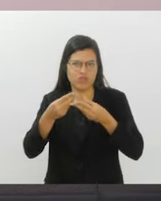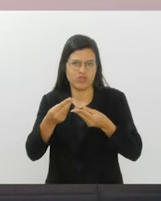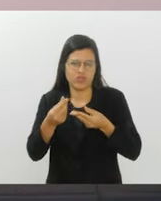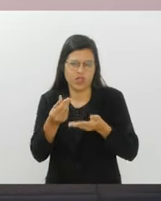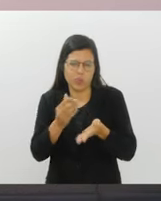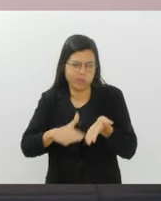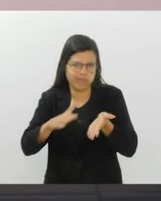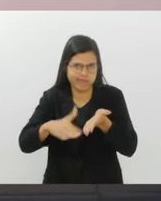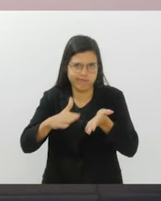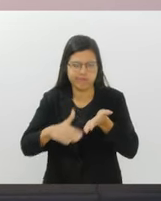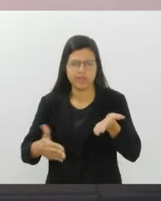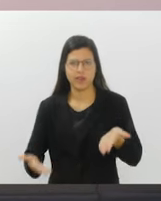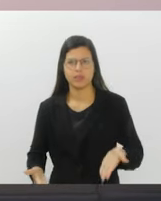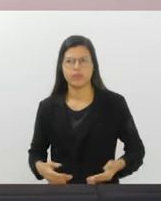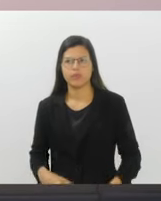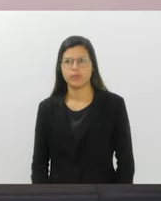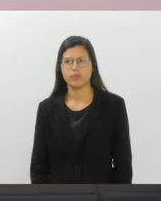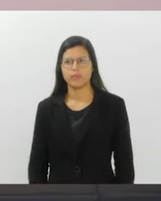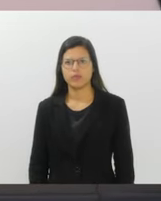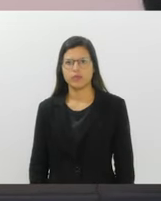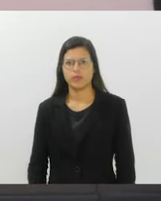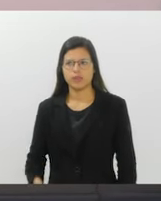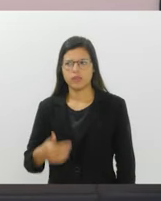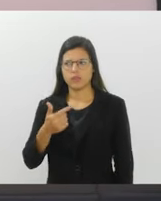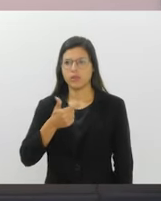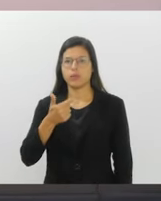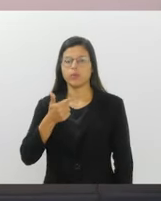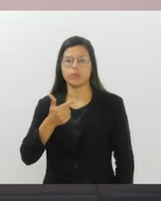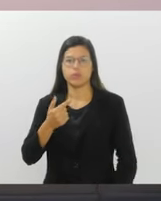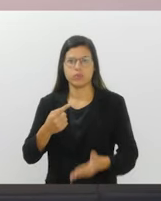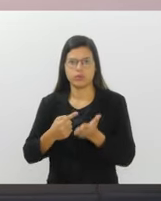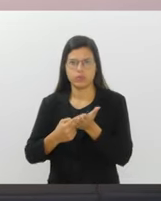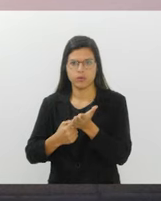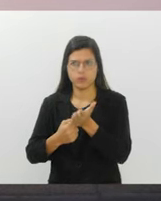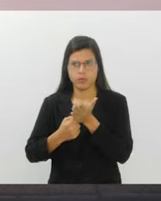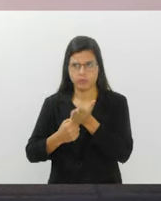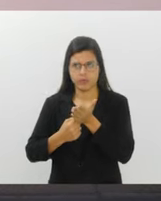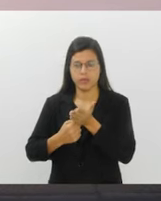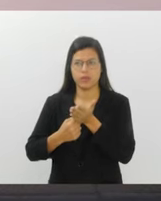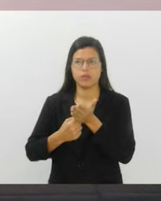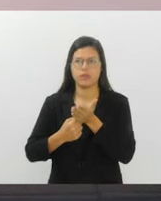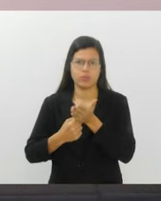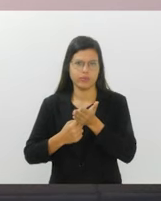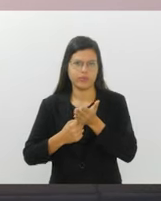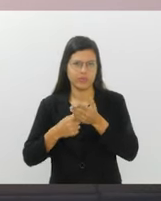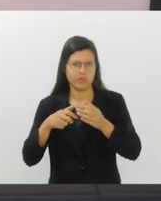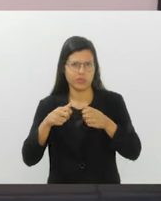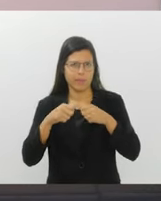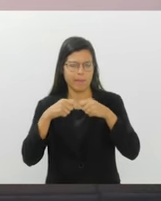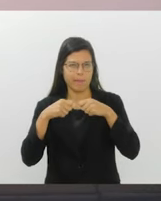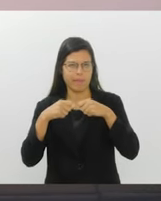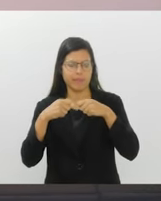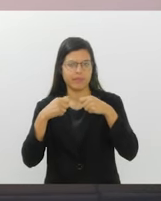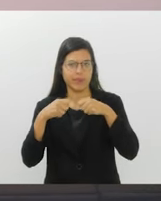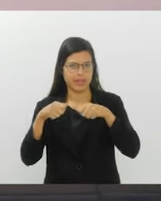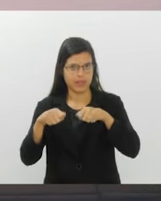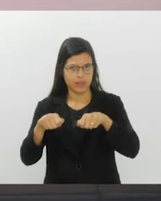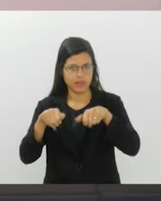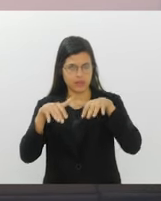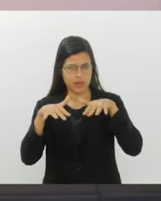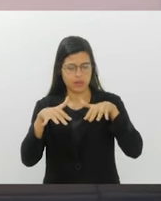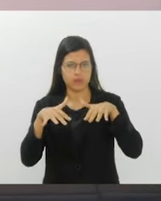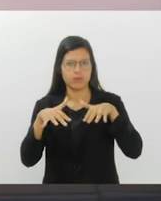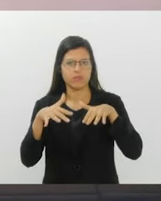Segundo, como havia combinado com Vossa Excelência em plenário, oficiei a Vossa Excelência